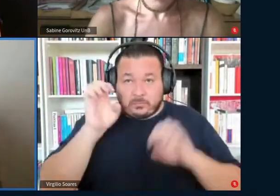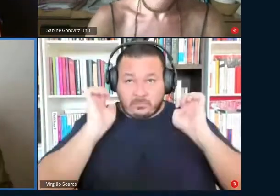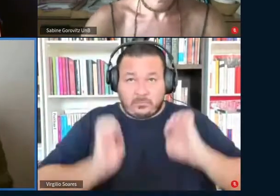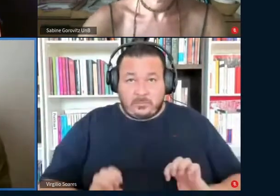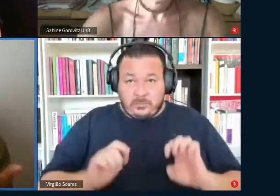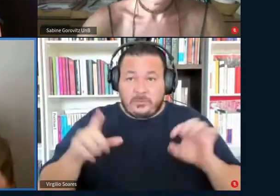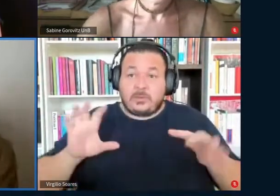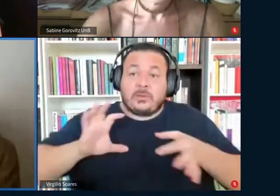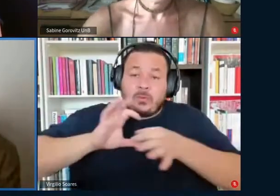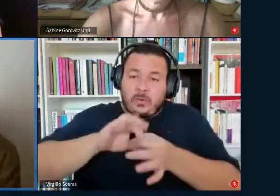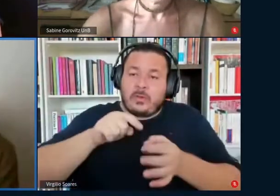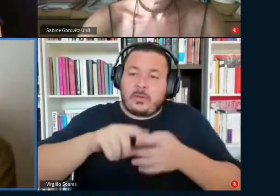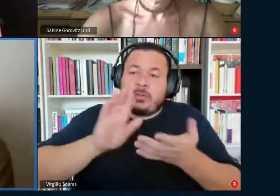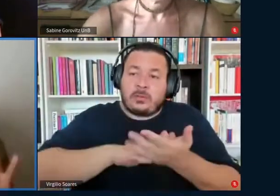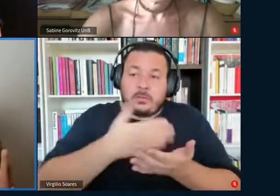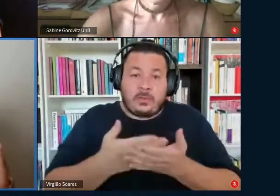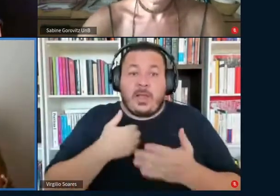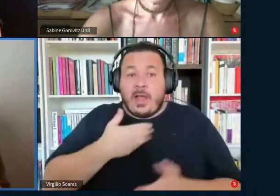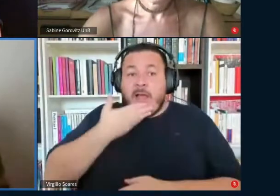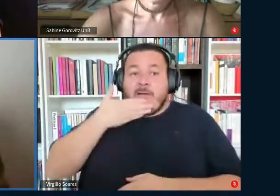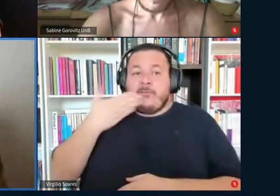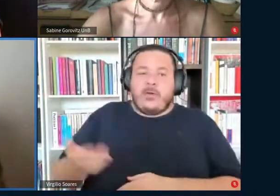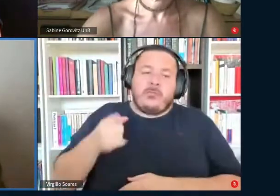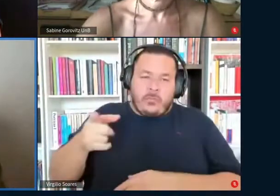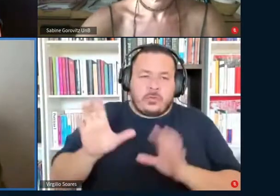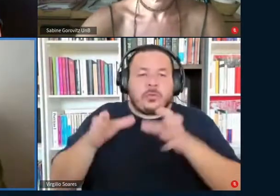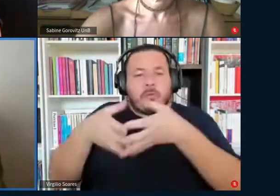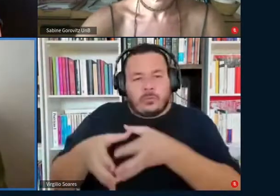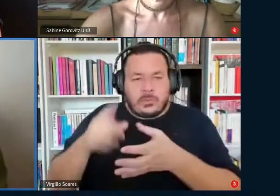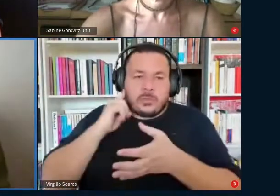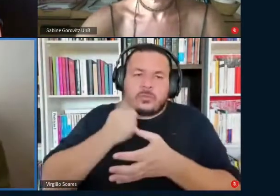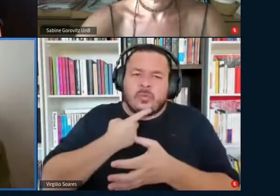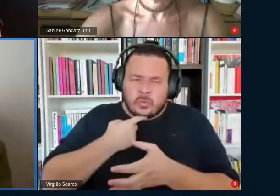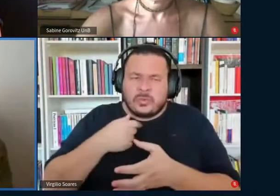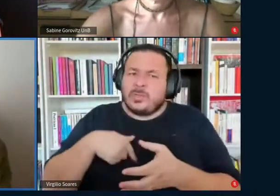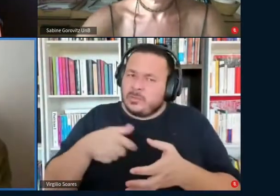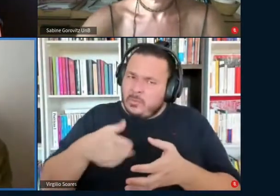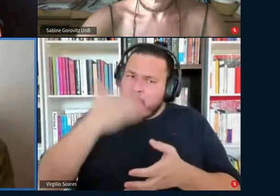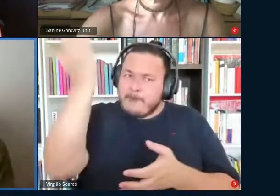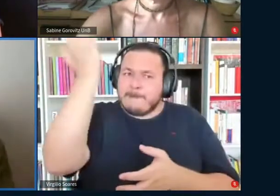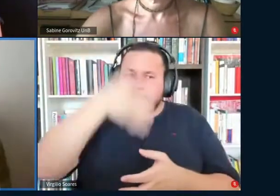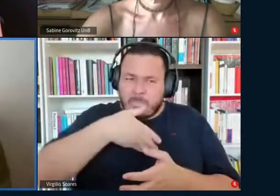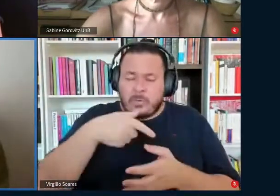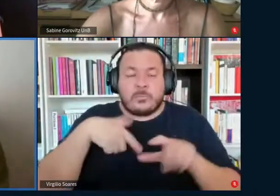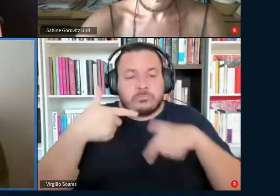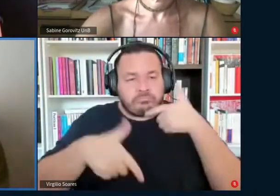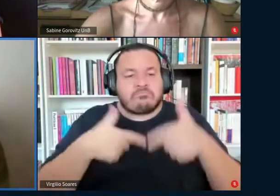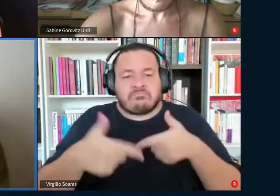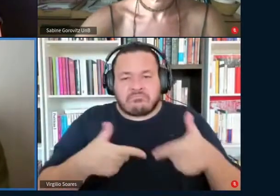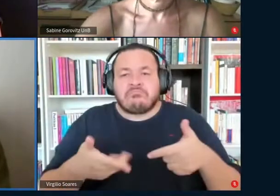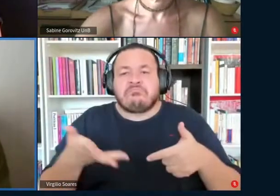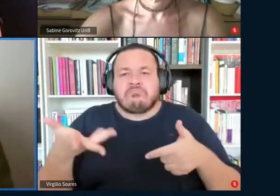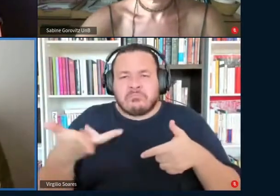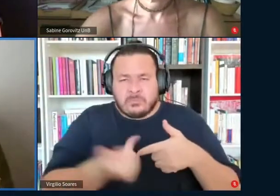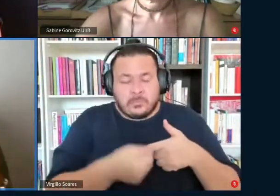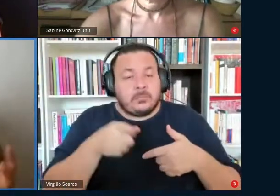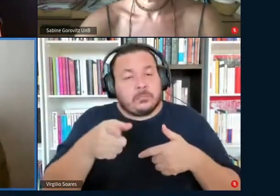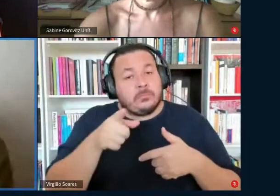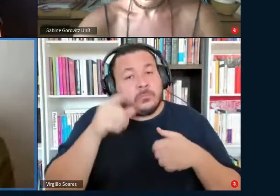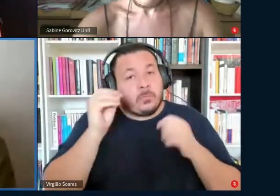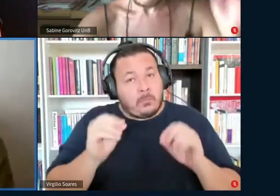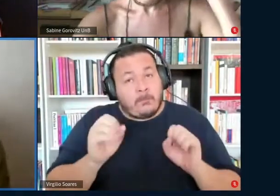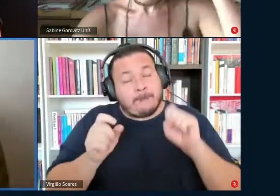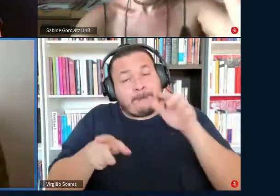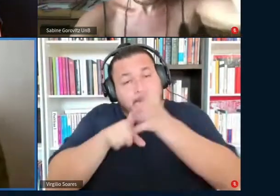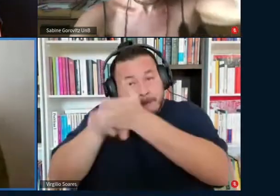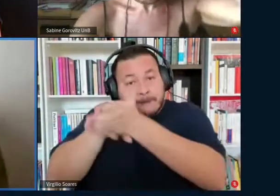trabalho do intérprete de defesa da comunidade surda. E ela vai provando isso. Então, um trabalho muito legal, que dá para você consultar, que daria